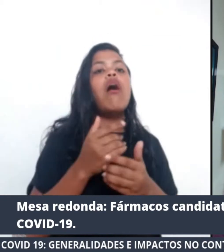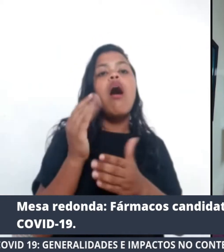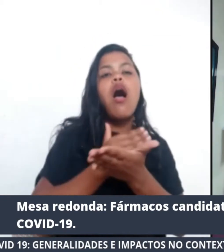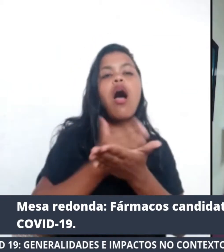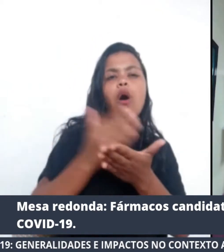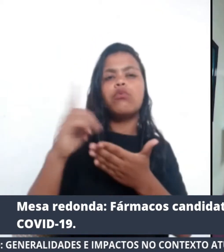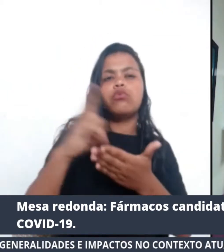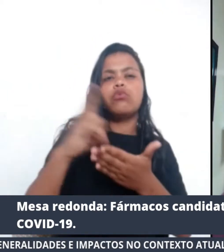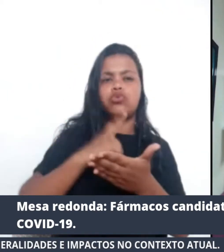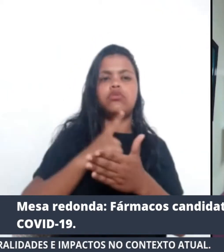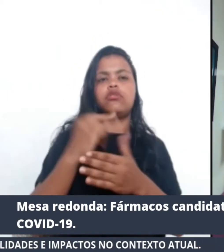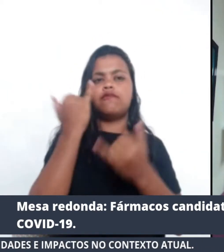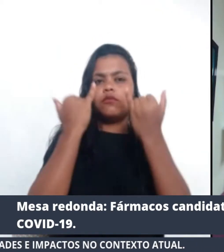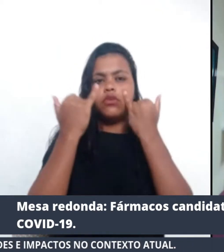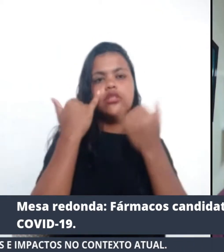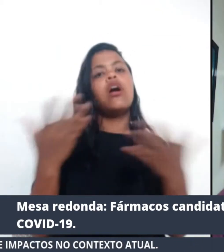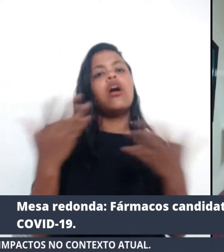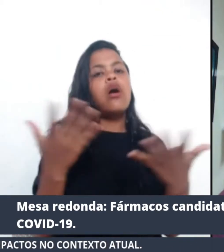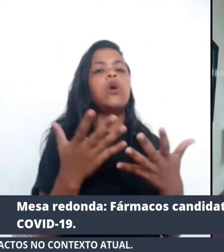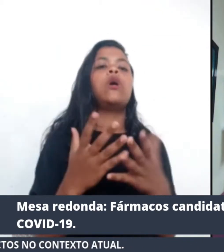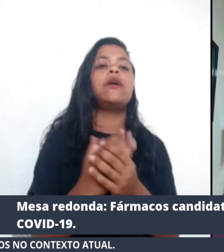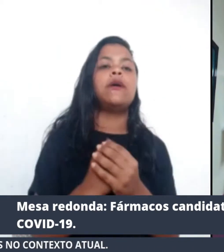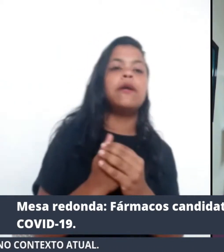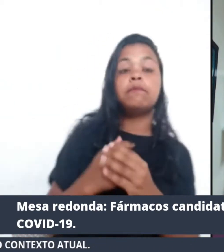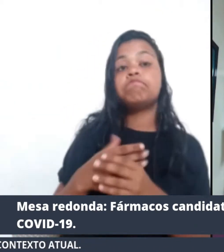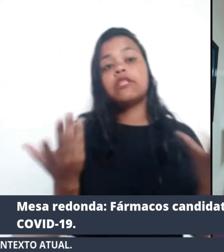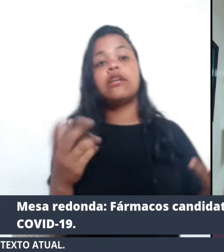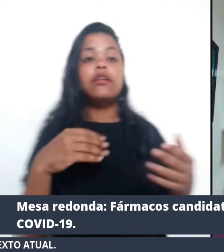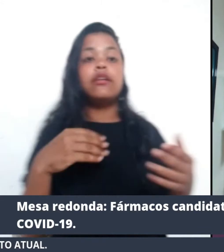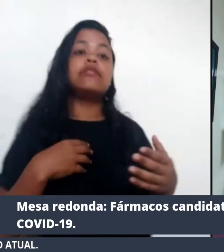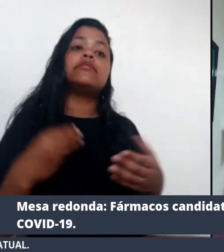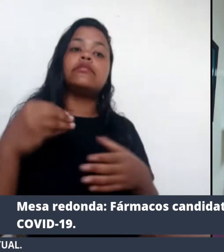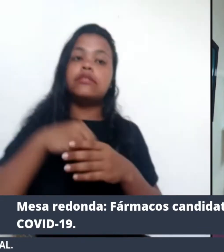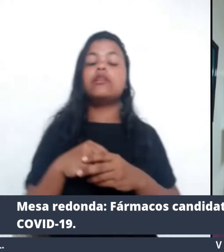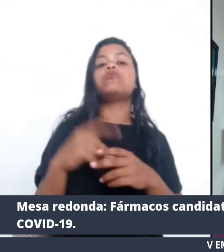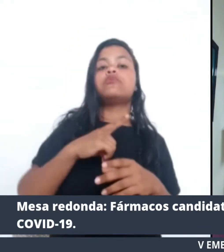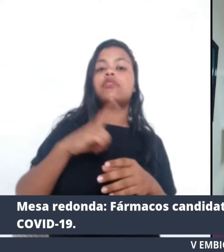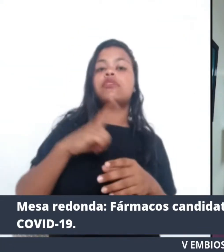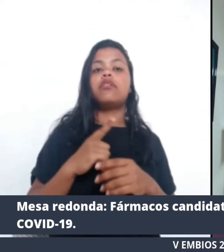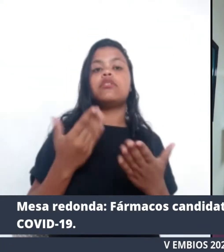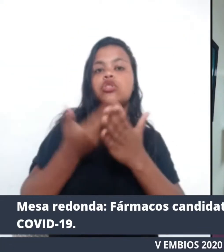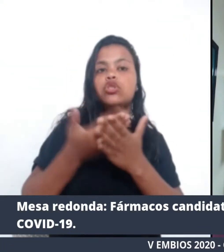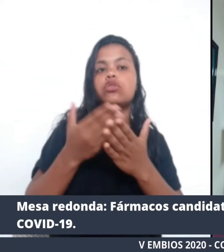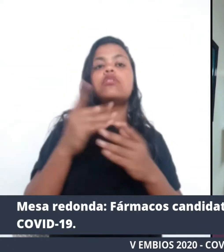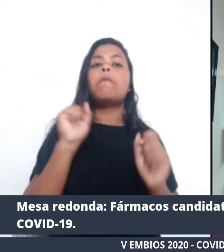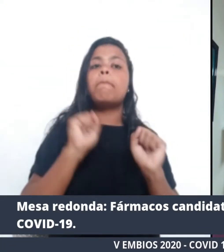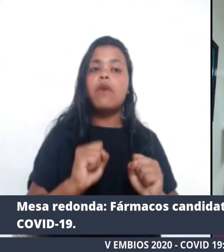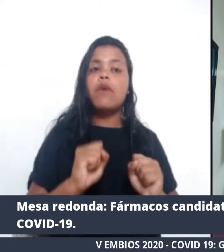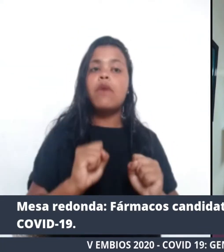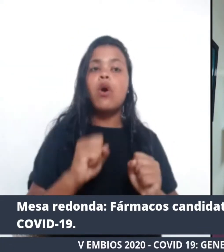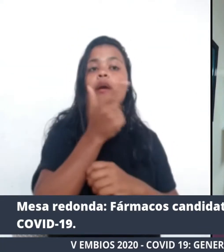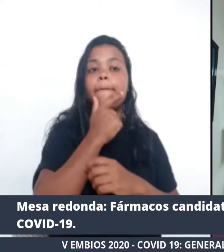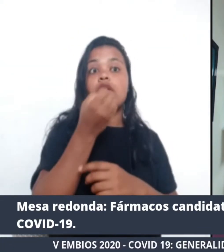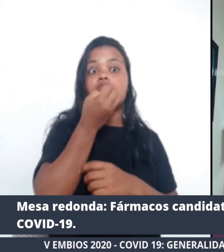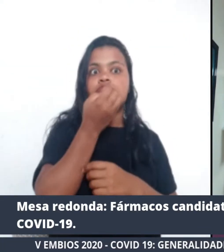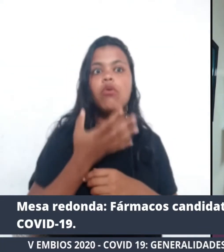demonstrando possivelmente, claro, dentro da análise de estudos, possivelmente eficazes. Deixa eu compartilhar com vocês a